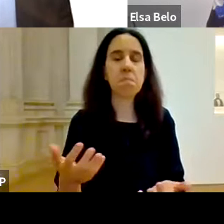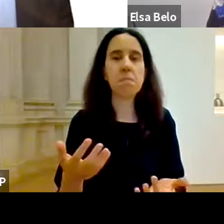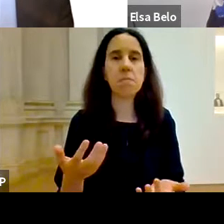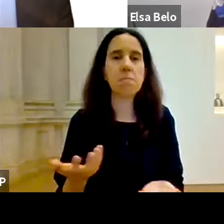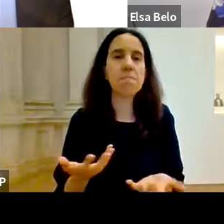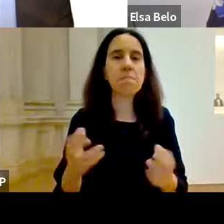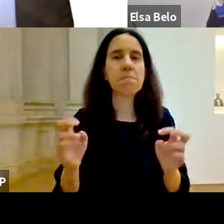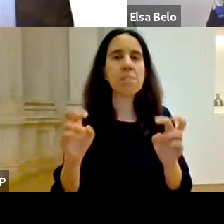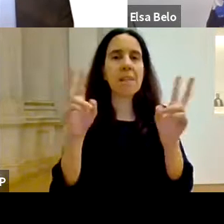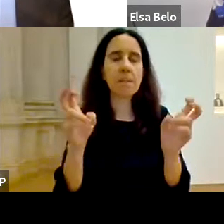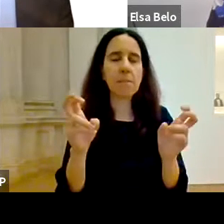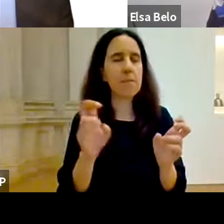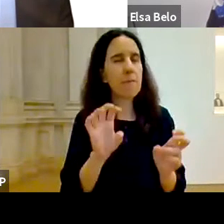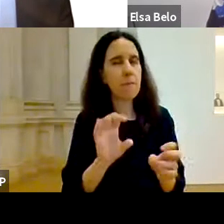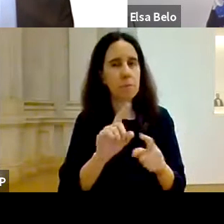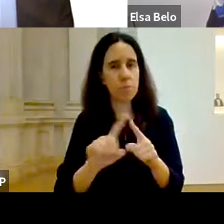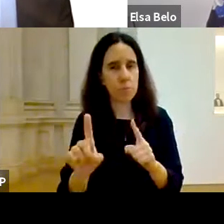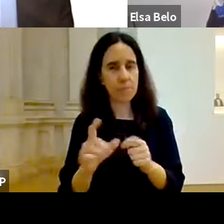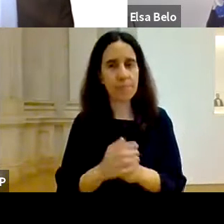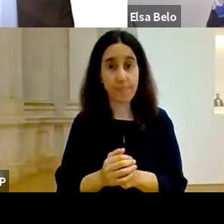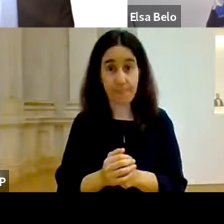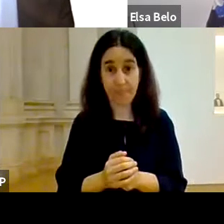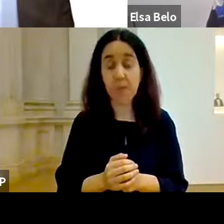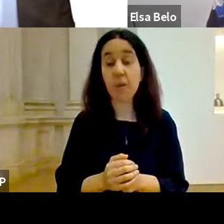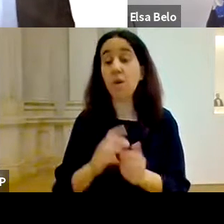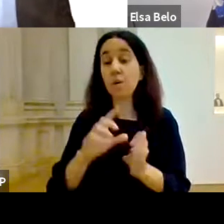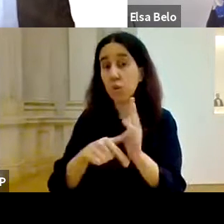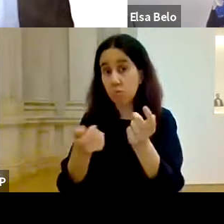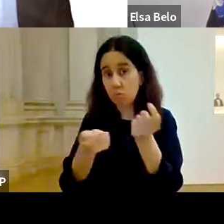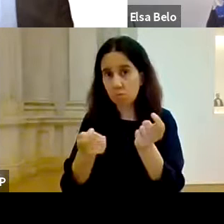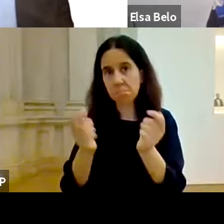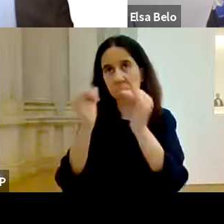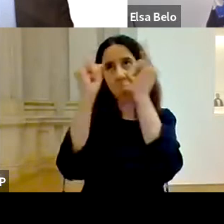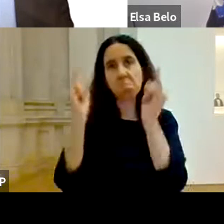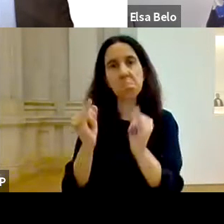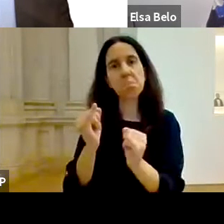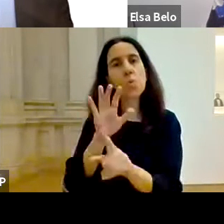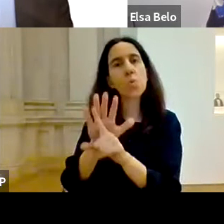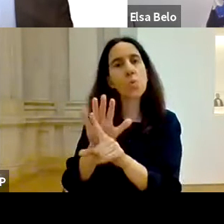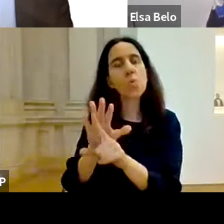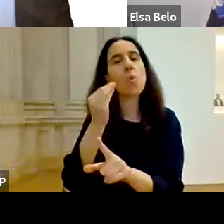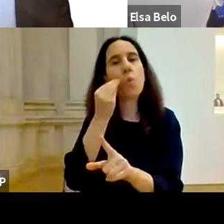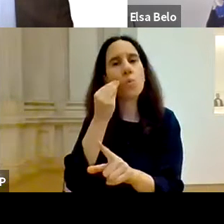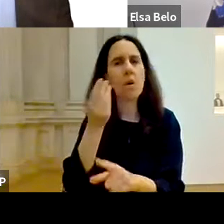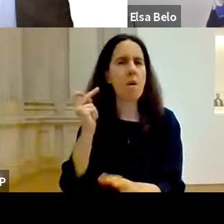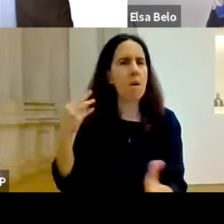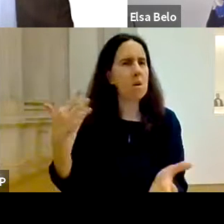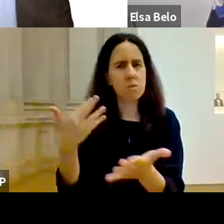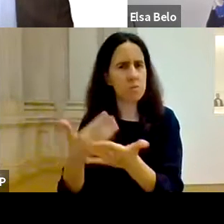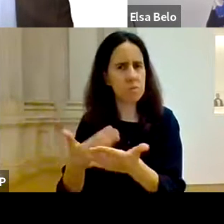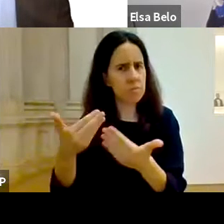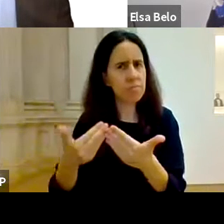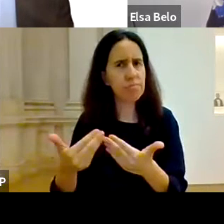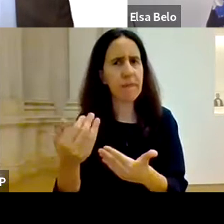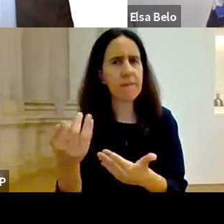do tema de outra forma. A cultura de gestão de projetos internacionalmente tem sido construída ao longo de muitos anos.